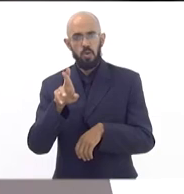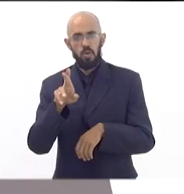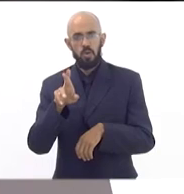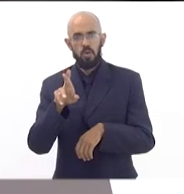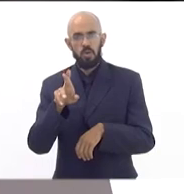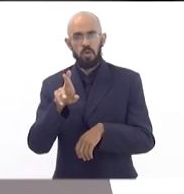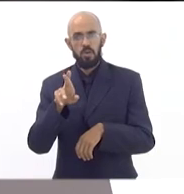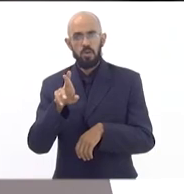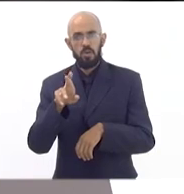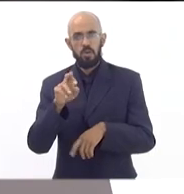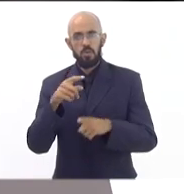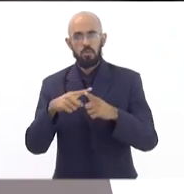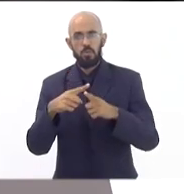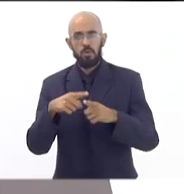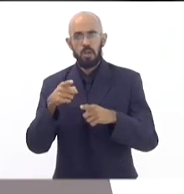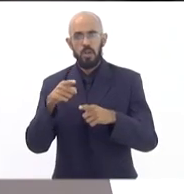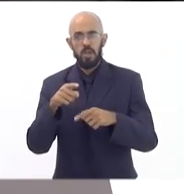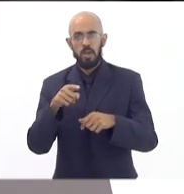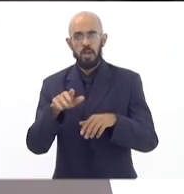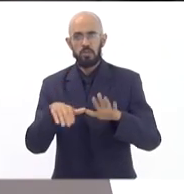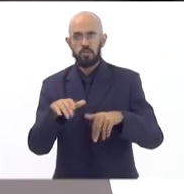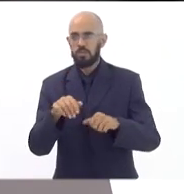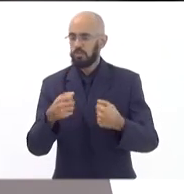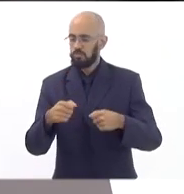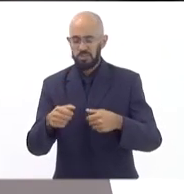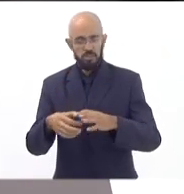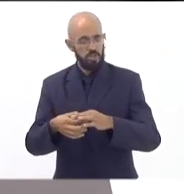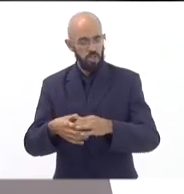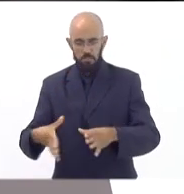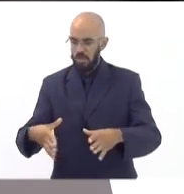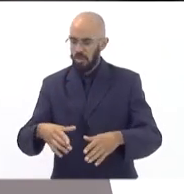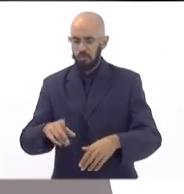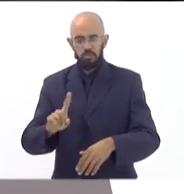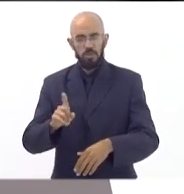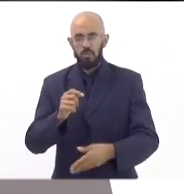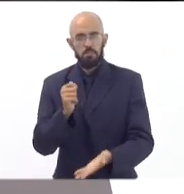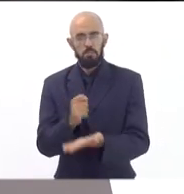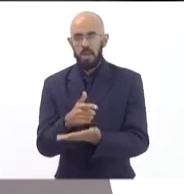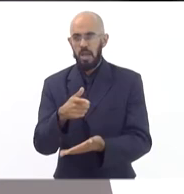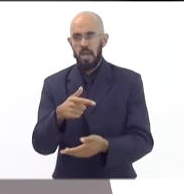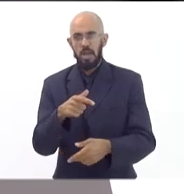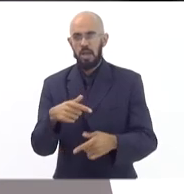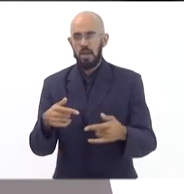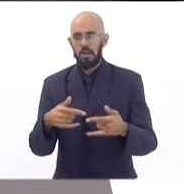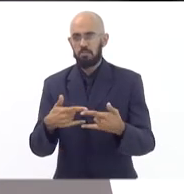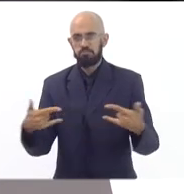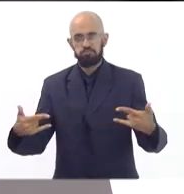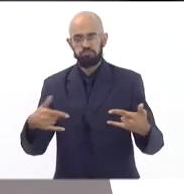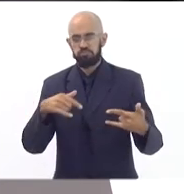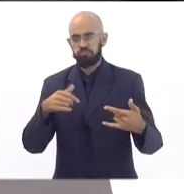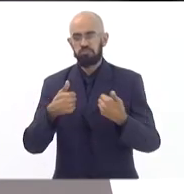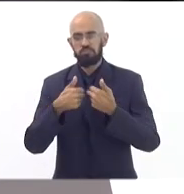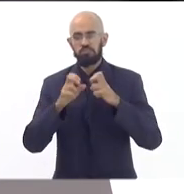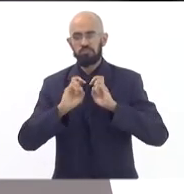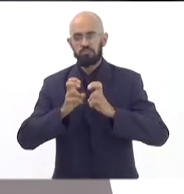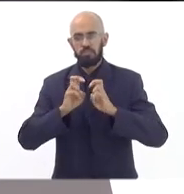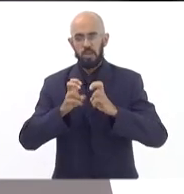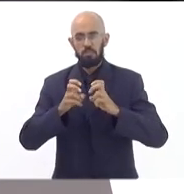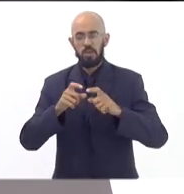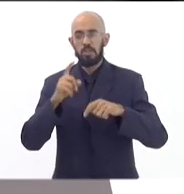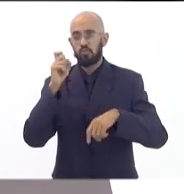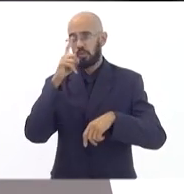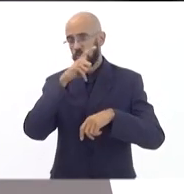muitas vezes objeto nós temos que deixar aberto para e não cobrar a passagem pela dificuldade que nós temos